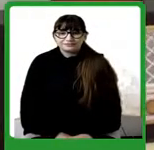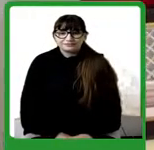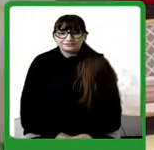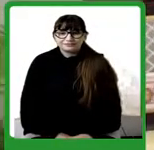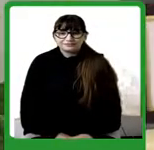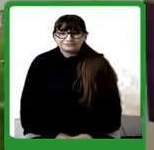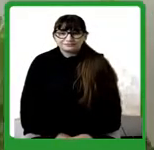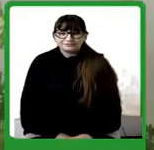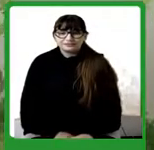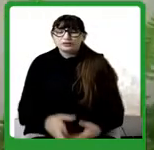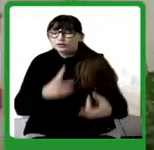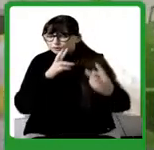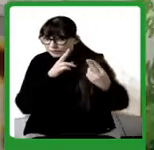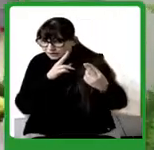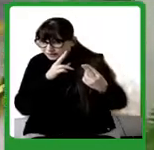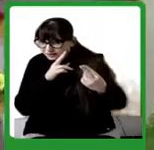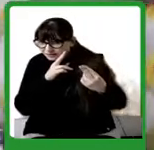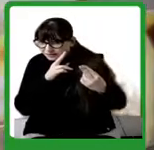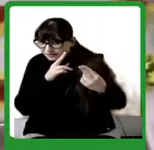no sono.